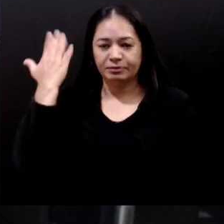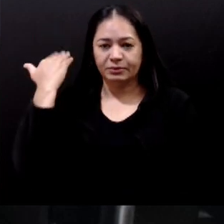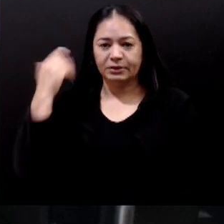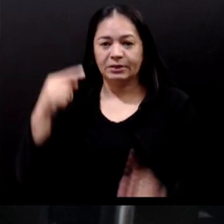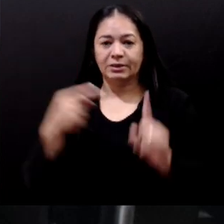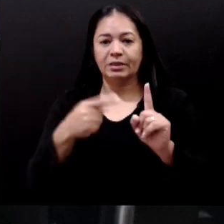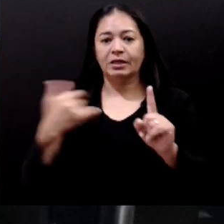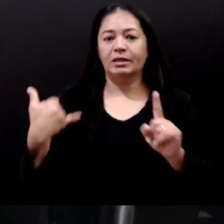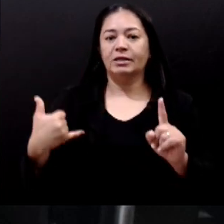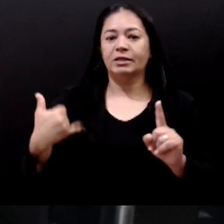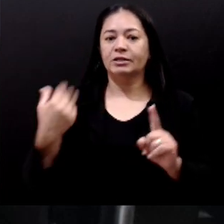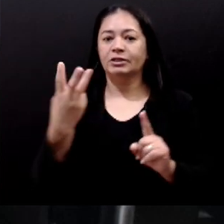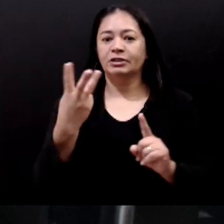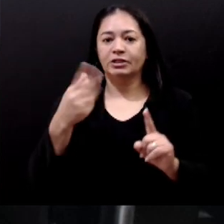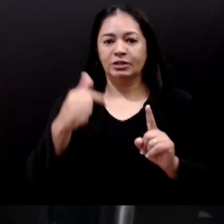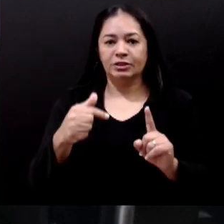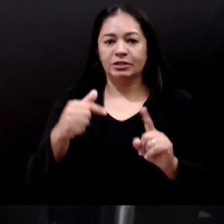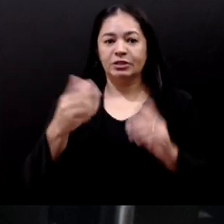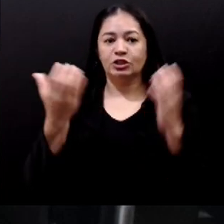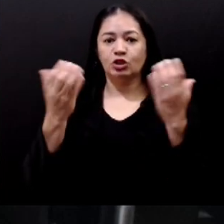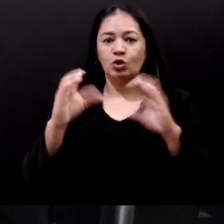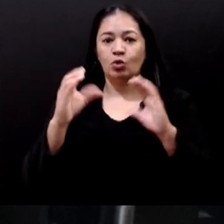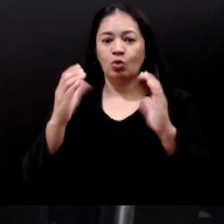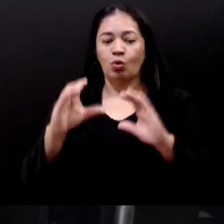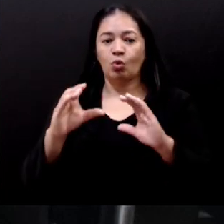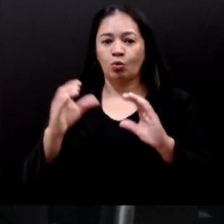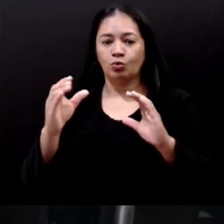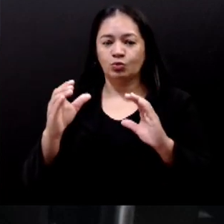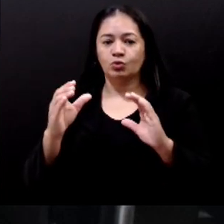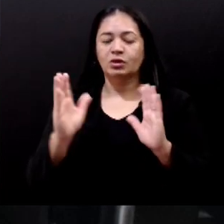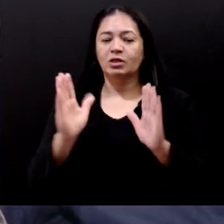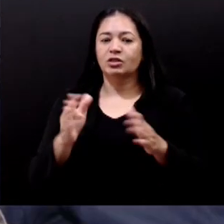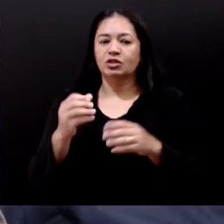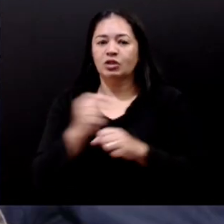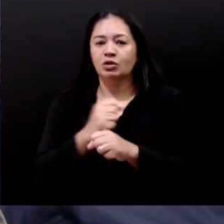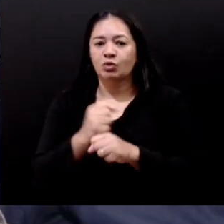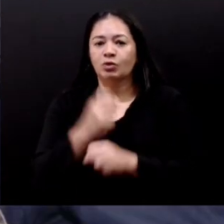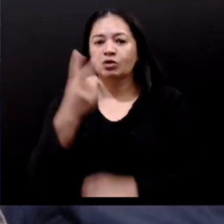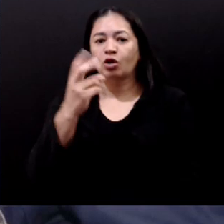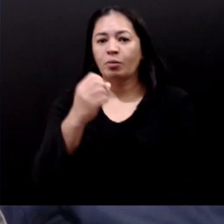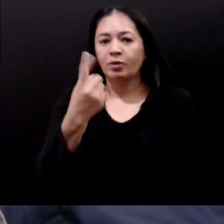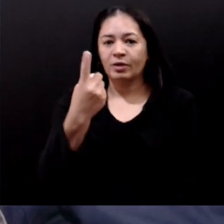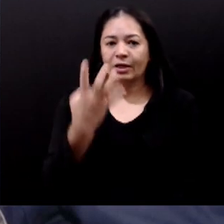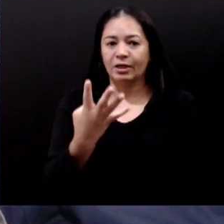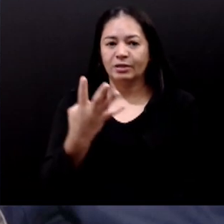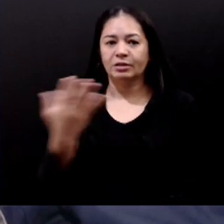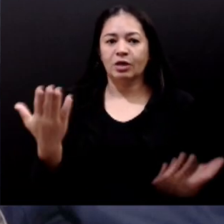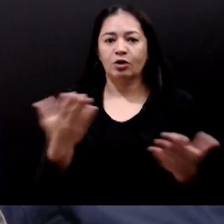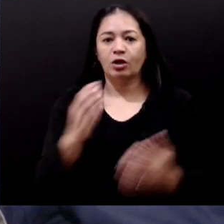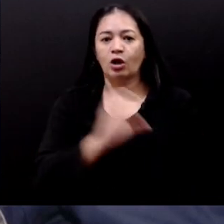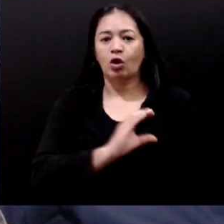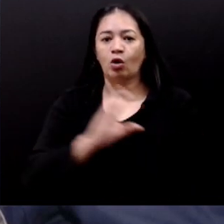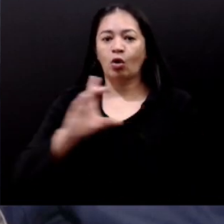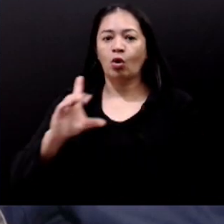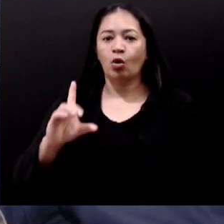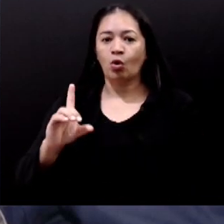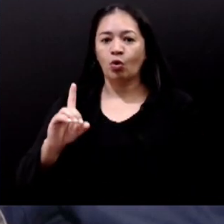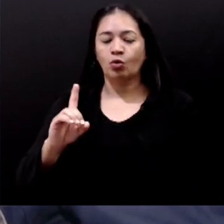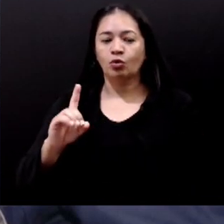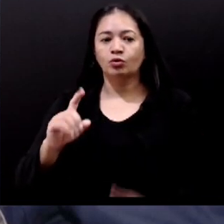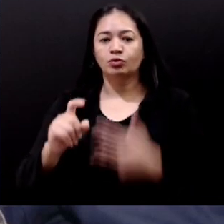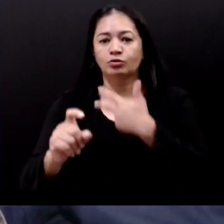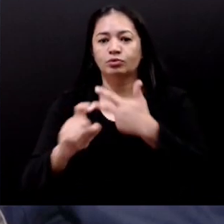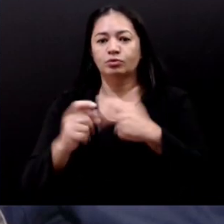era concursada da casa desde 2014 e atualmente ocupava o cargo de coordenadora de execução orçamentária e